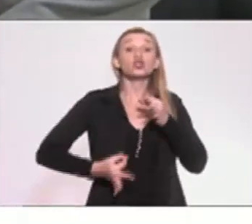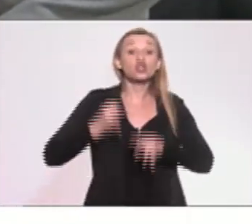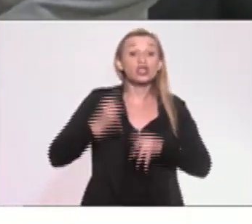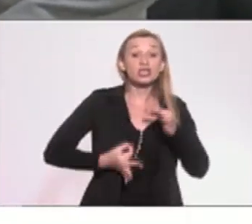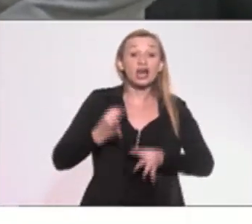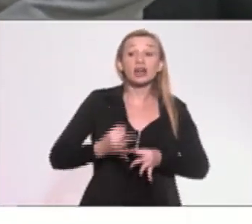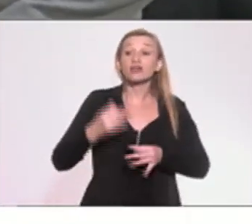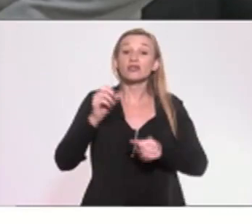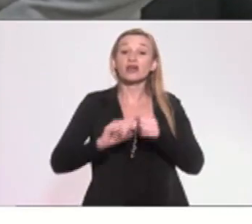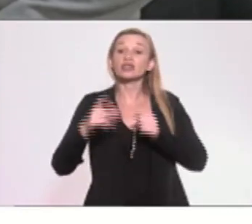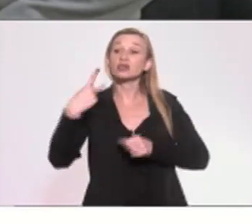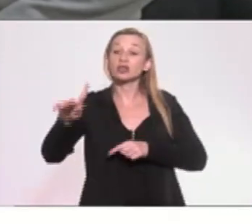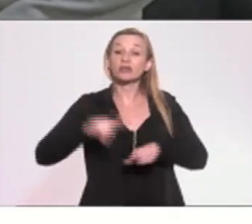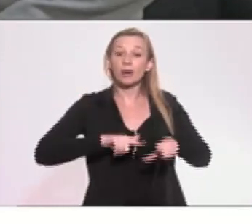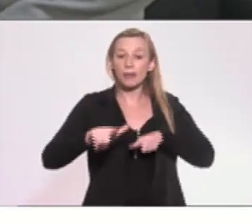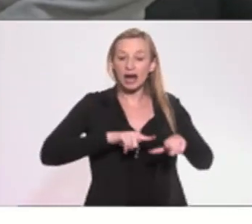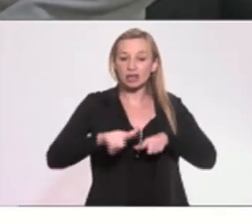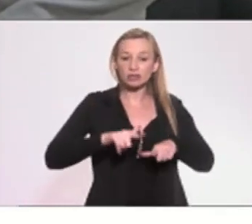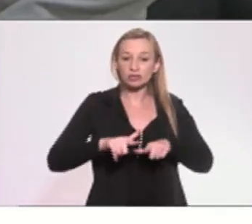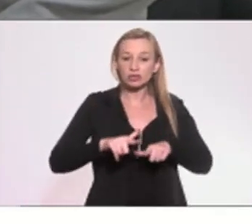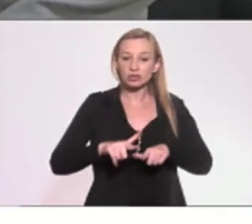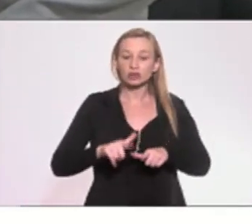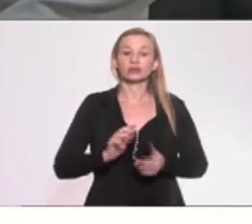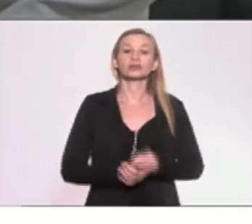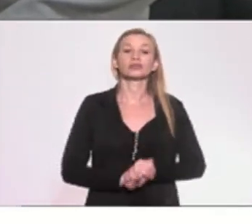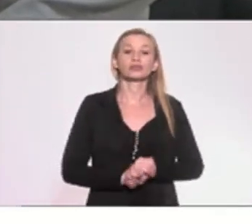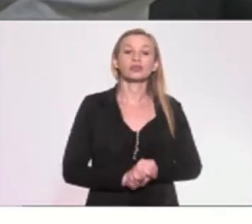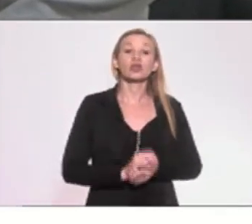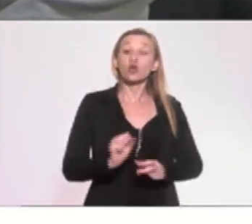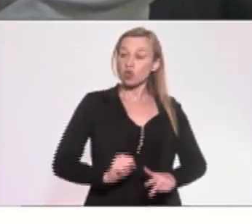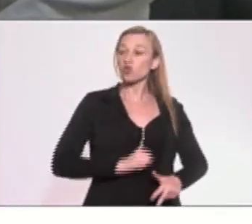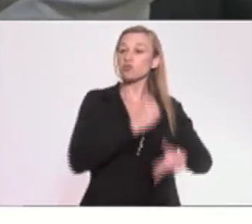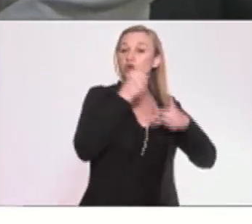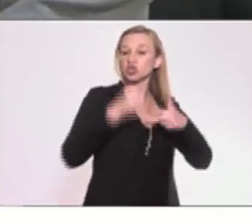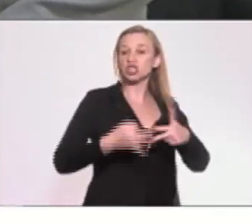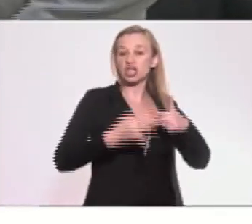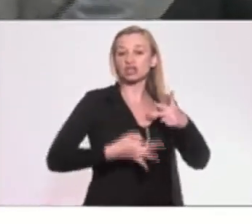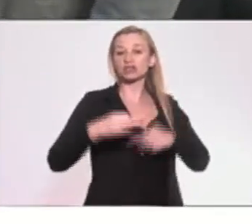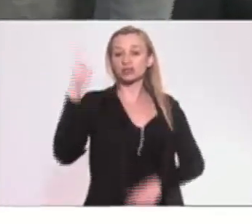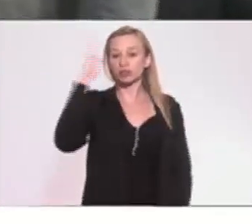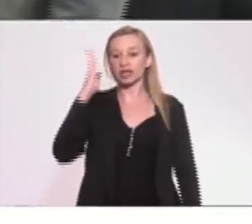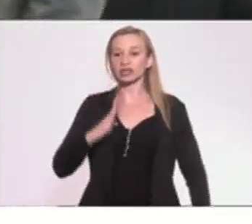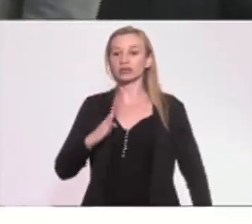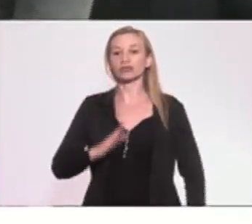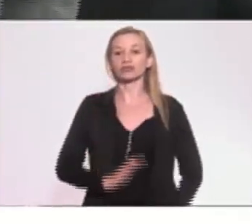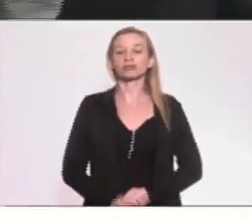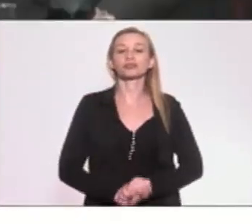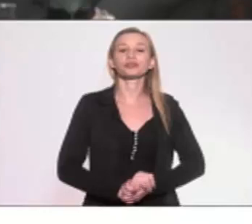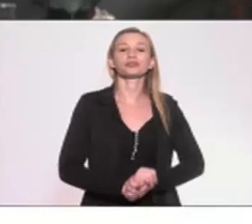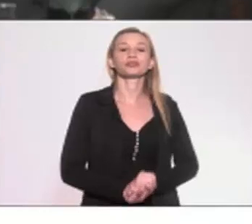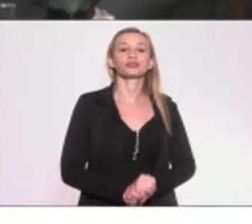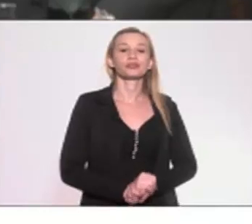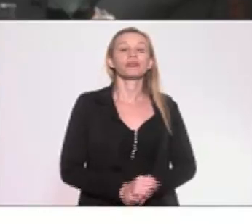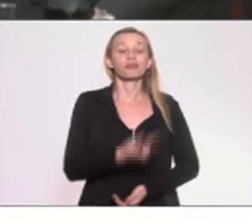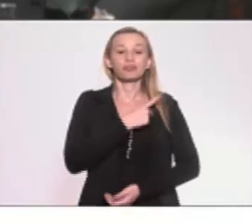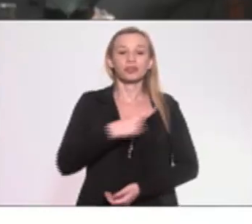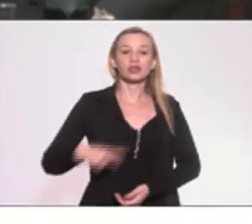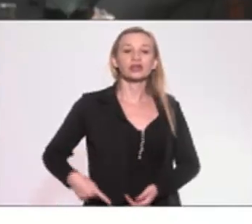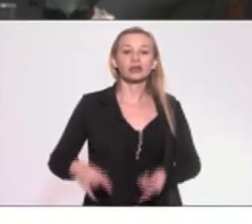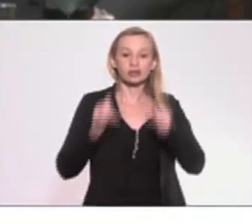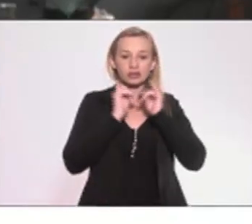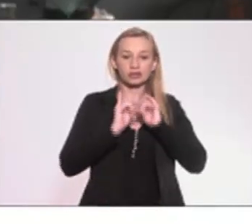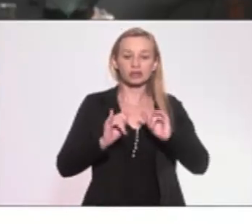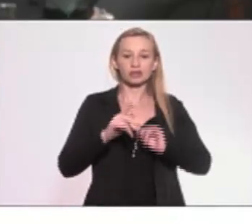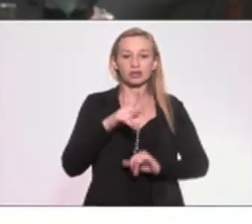a sua parte como sendo um poder desse país. A presidência